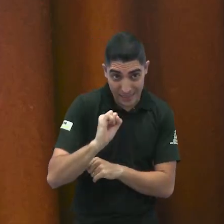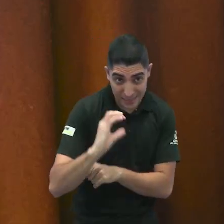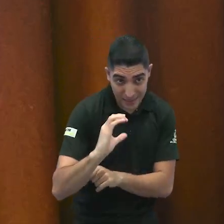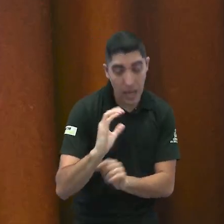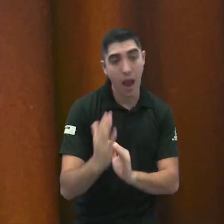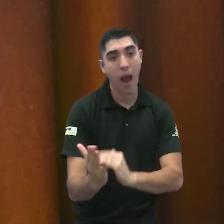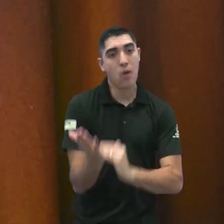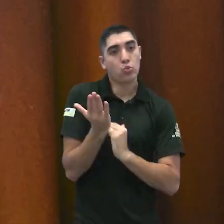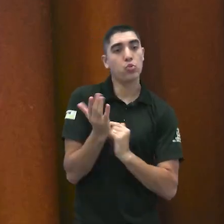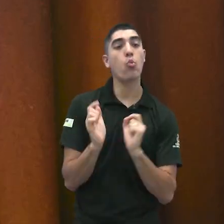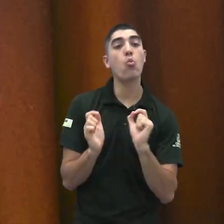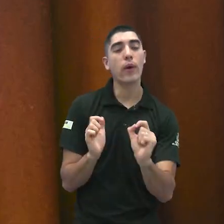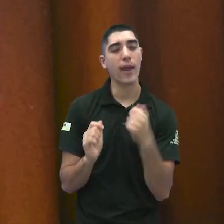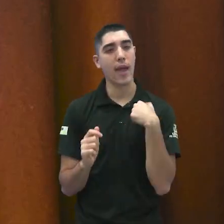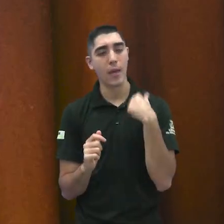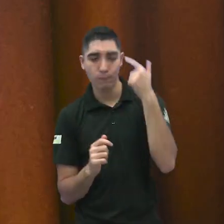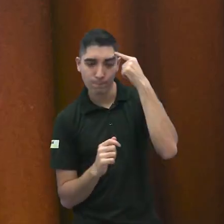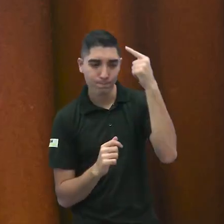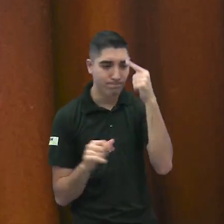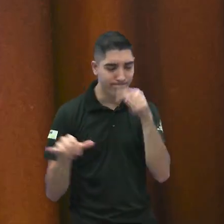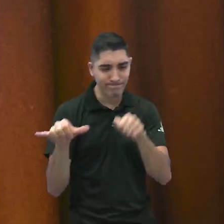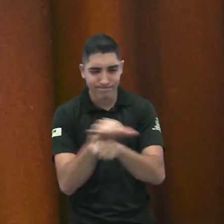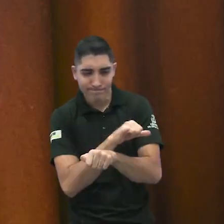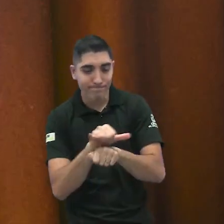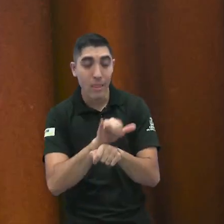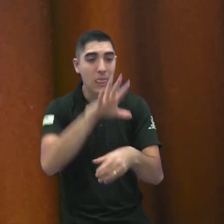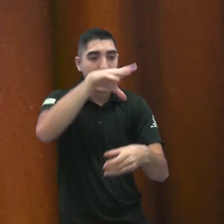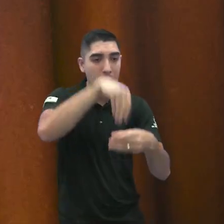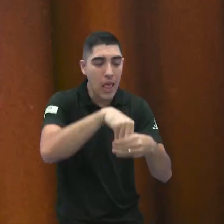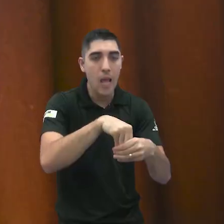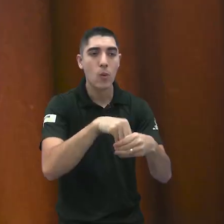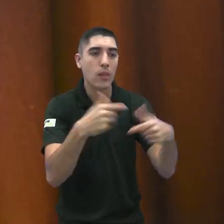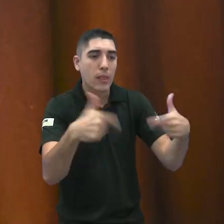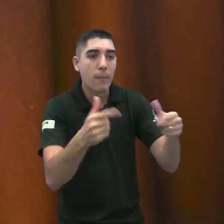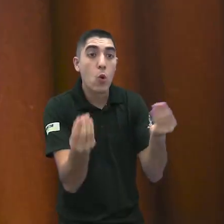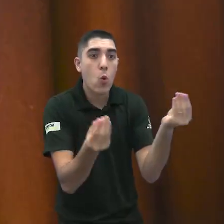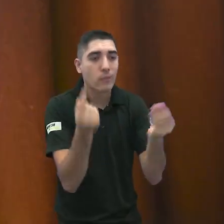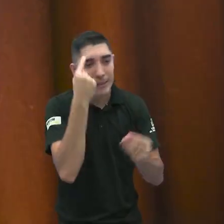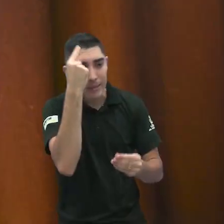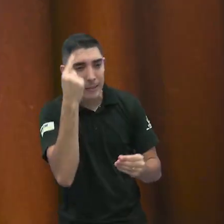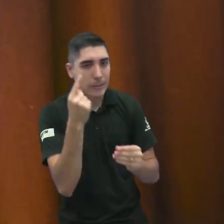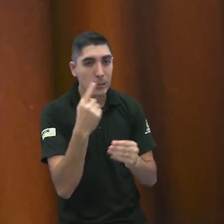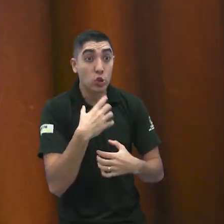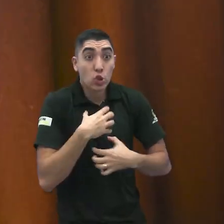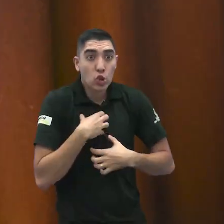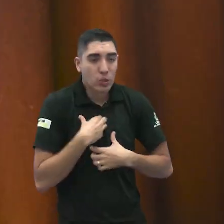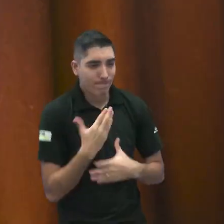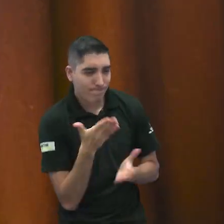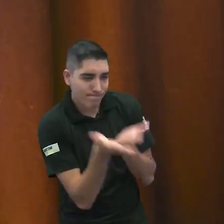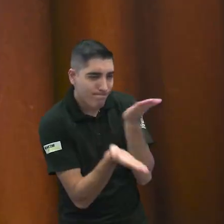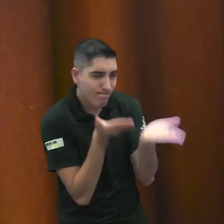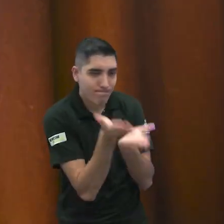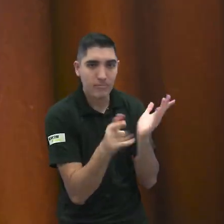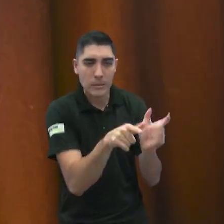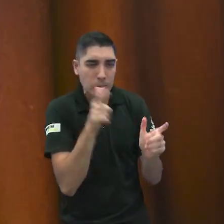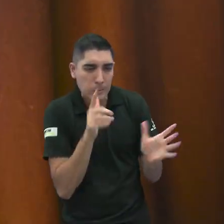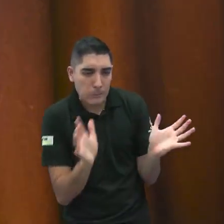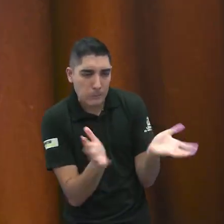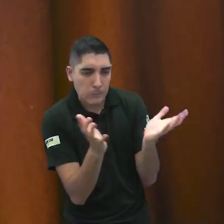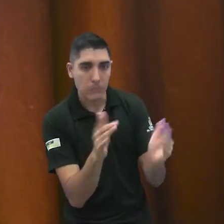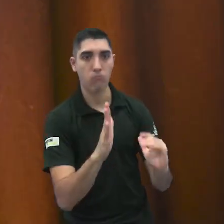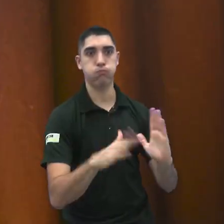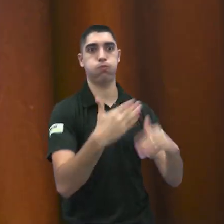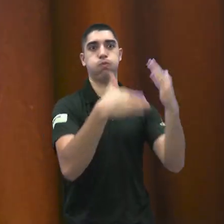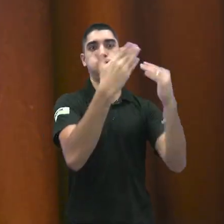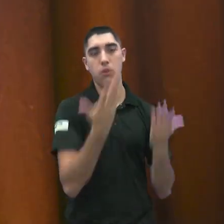ajuda bastante a gente a trabalhar as dinâmicas profissionais no dia a dia, as dinâmicas de